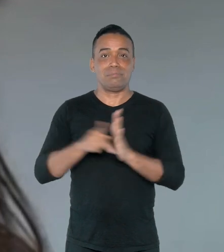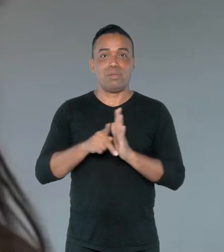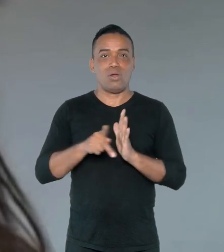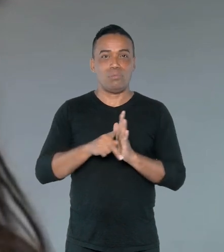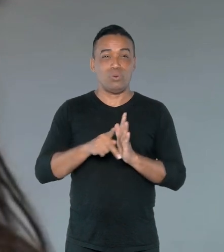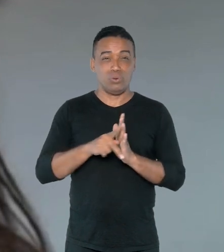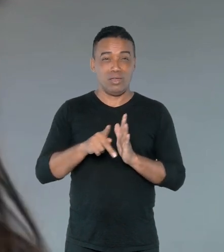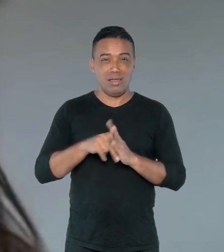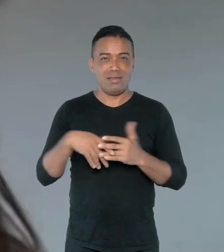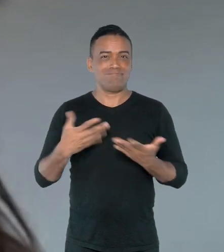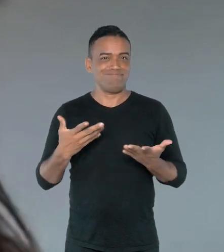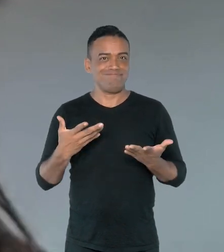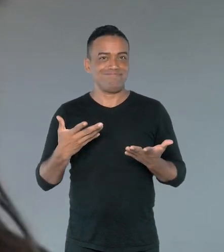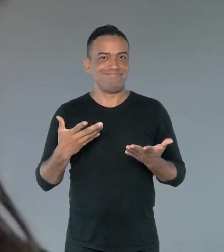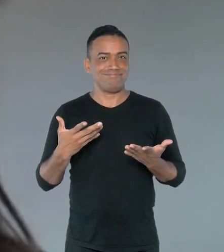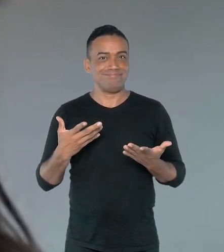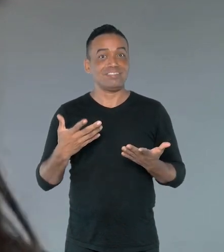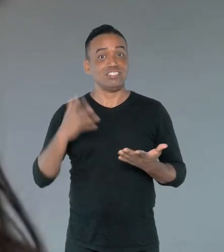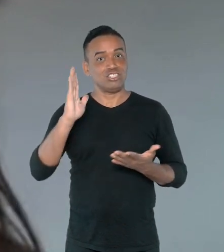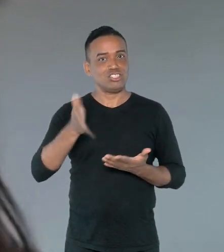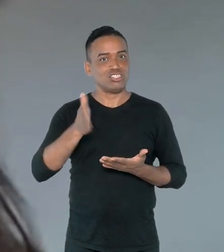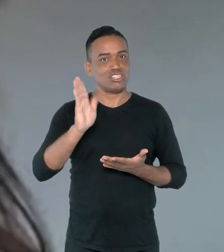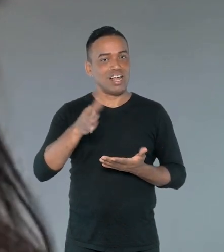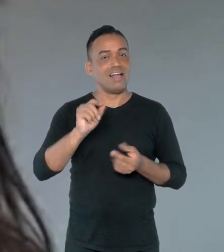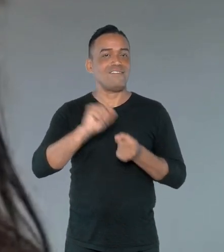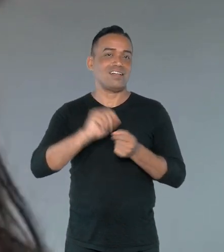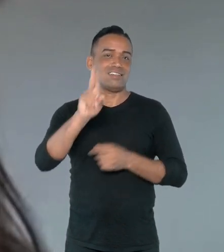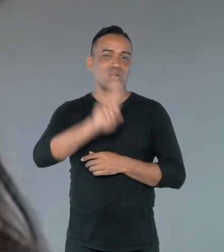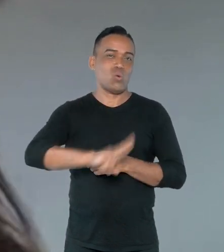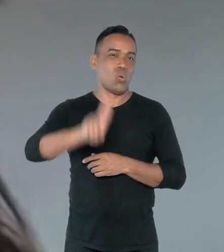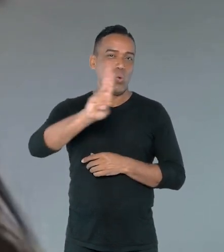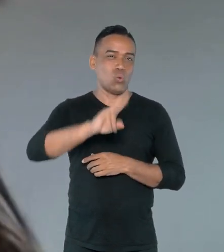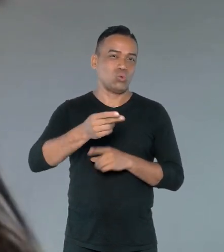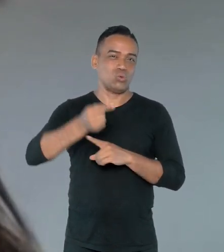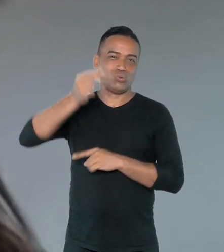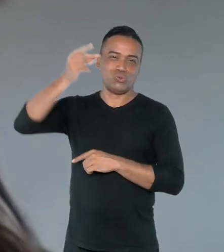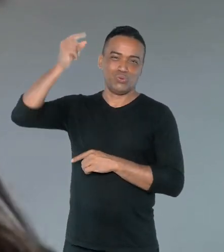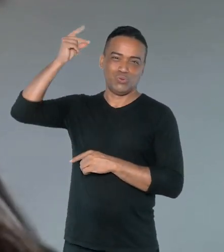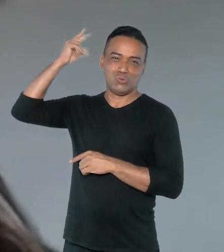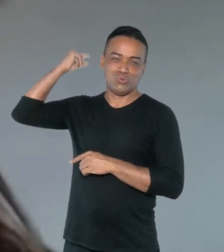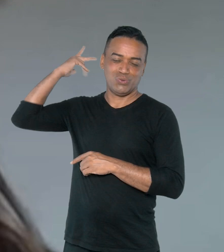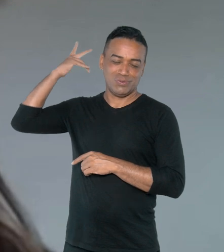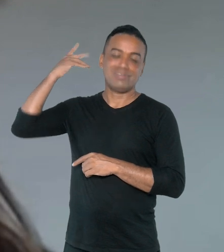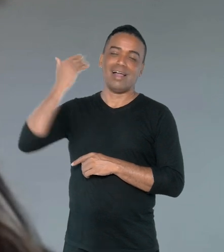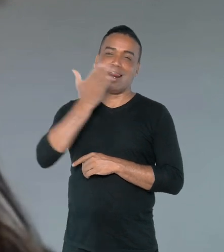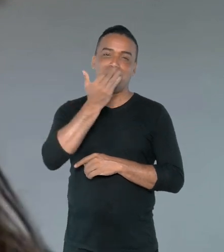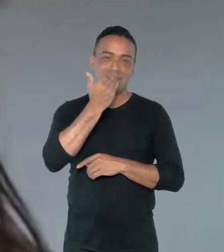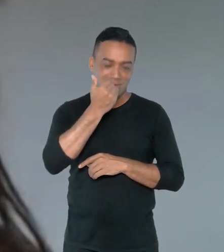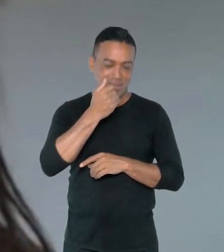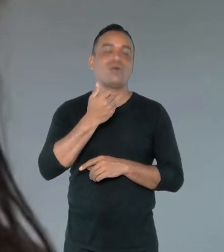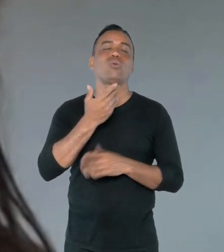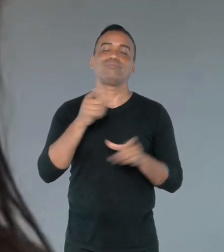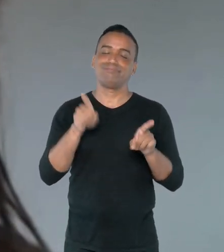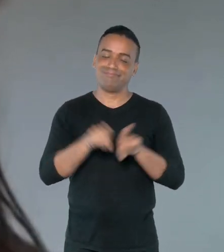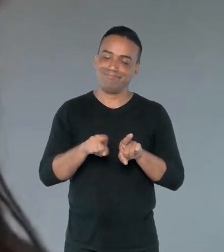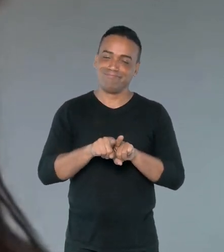punks, né? A gente já fazia o uso delas, já se alimentava com elas. Então,